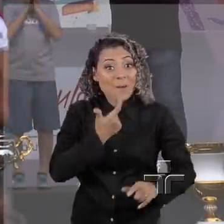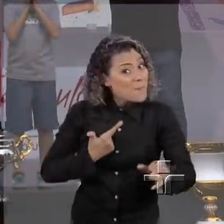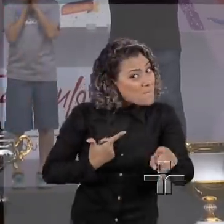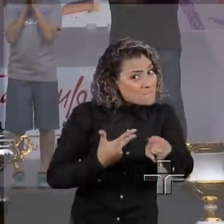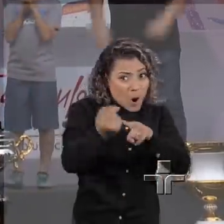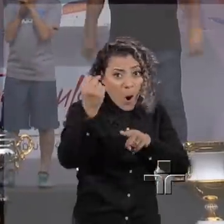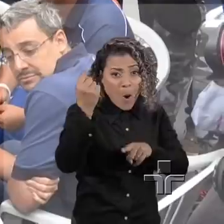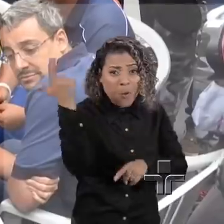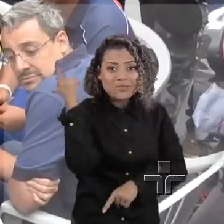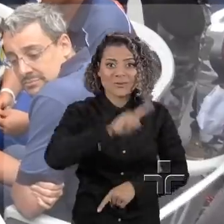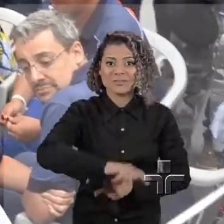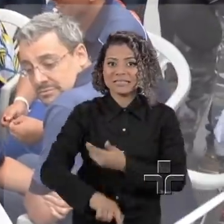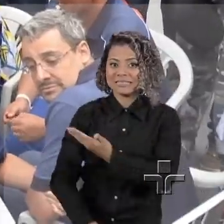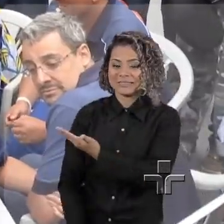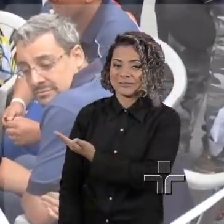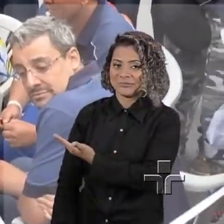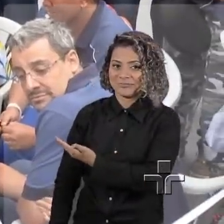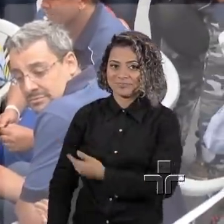o desempate.